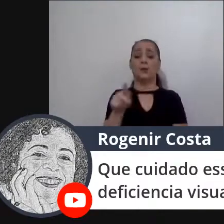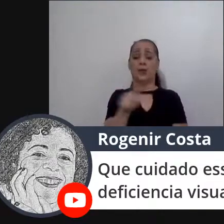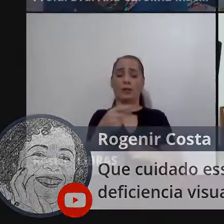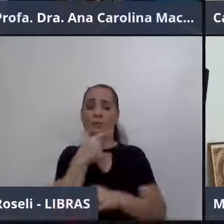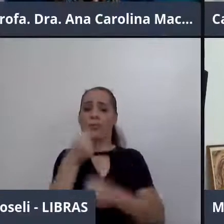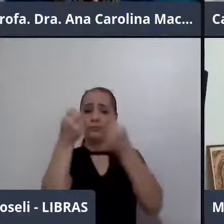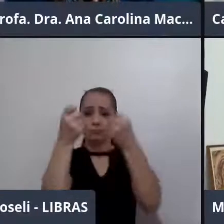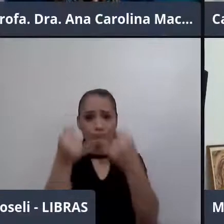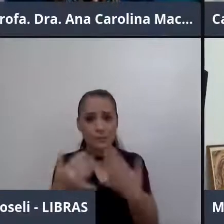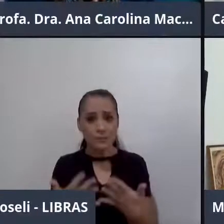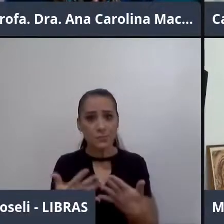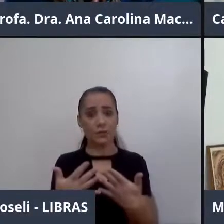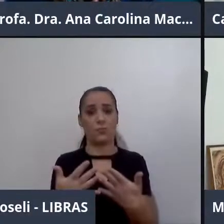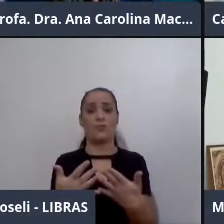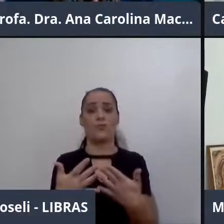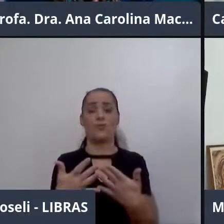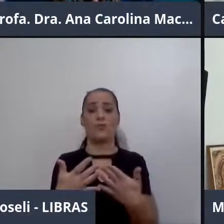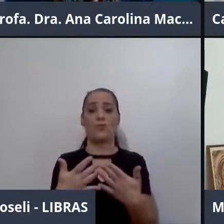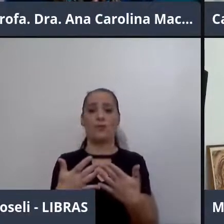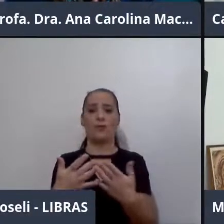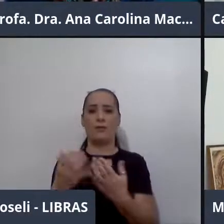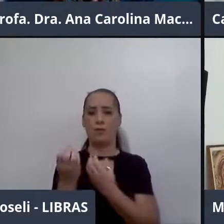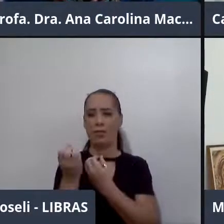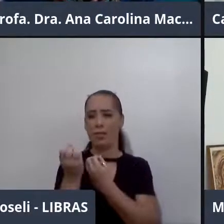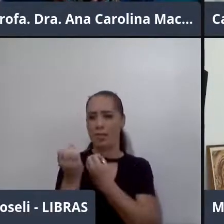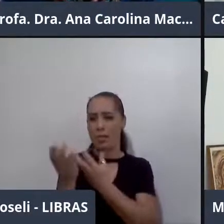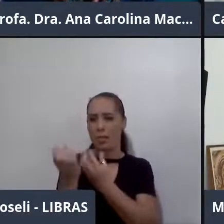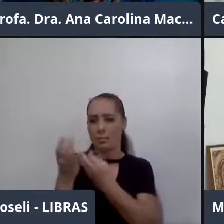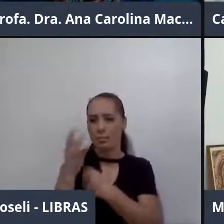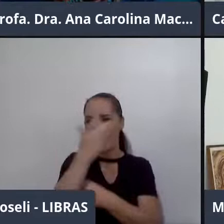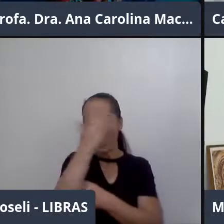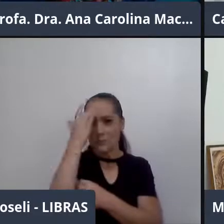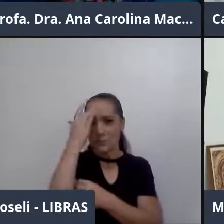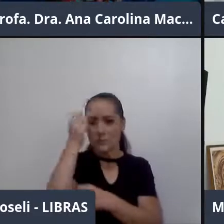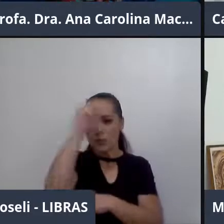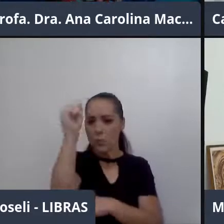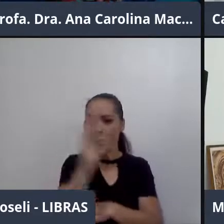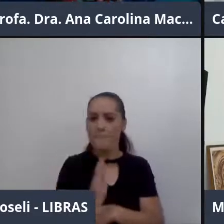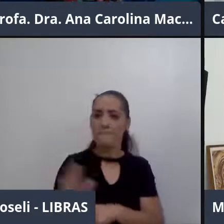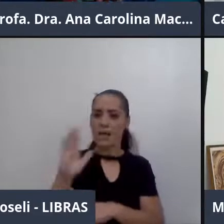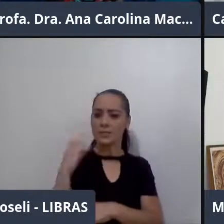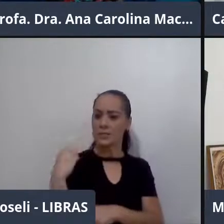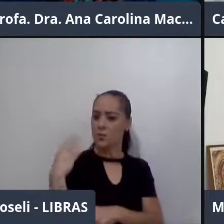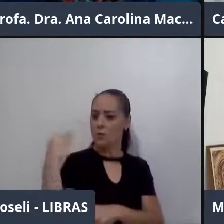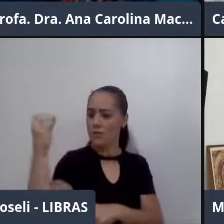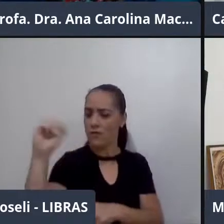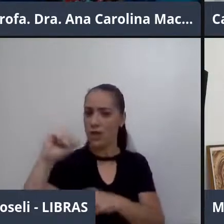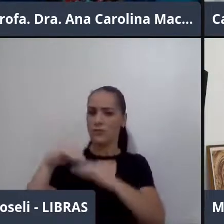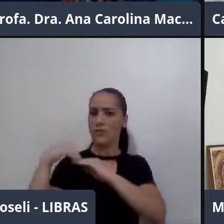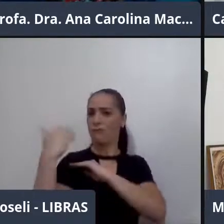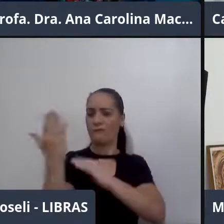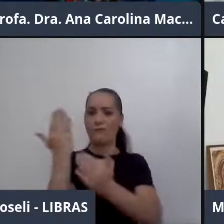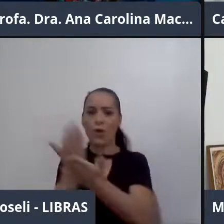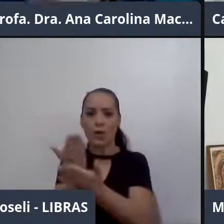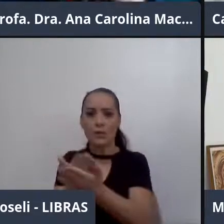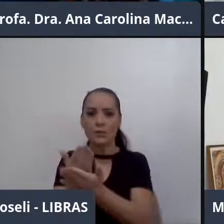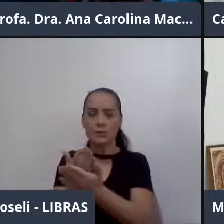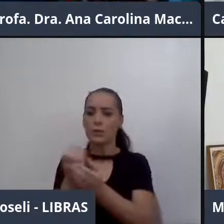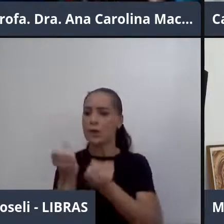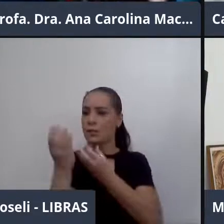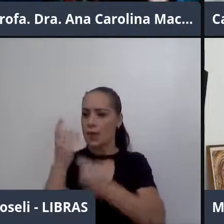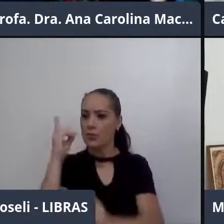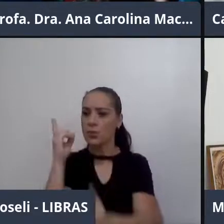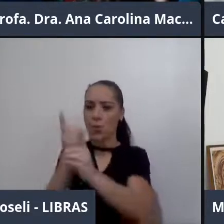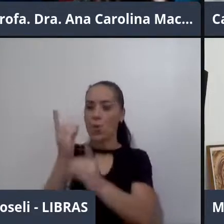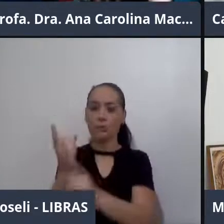consegue encontrar os dados de pessoas brasileiras que foram estudar fora. Mas uma coisa é fato, existe hoje uma fuga